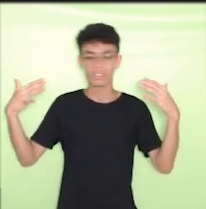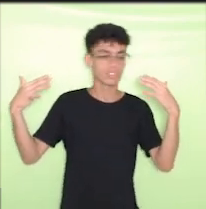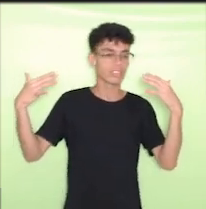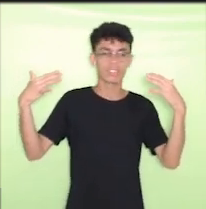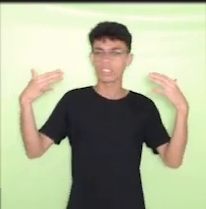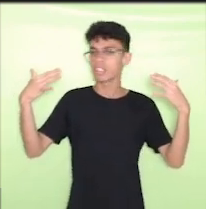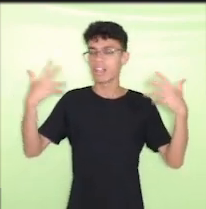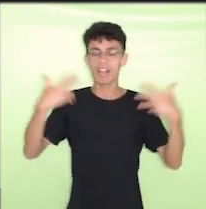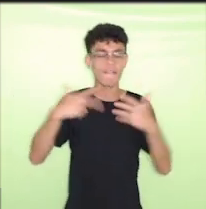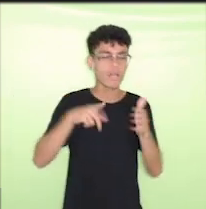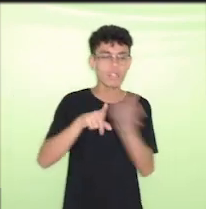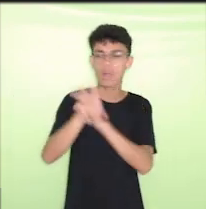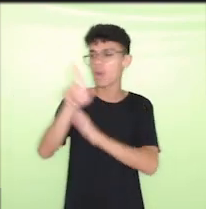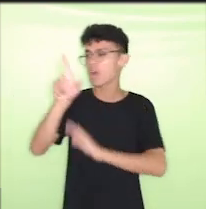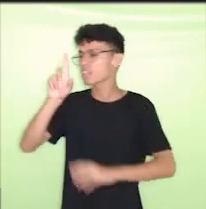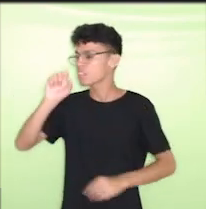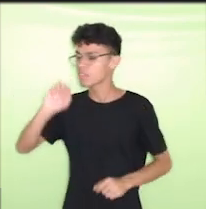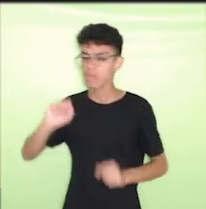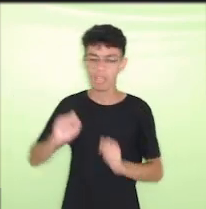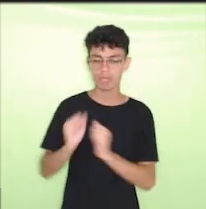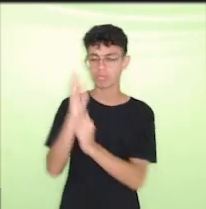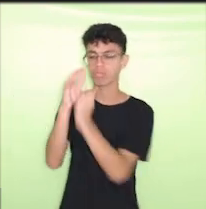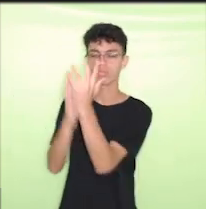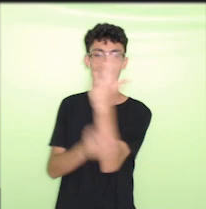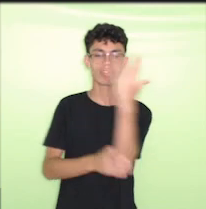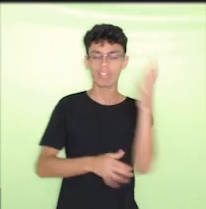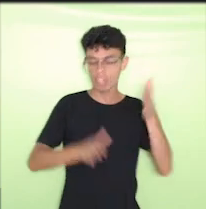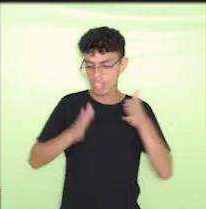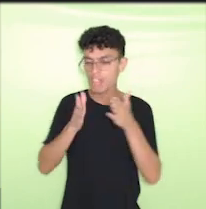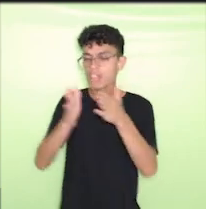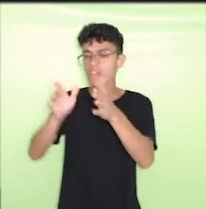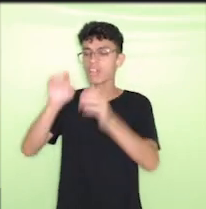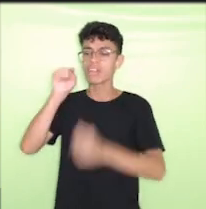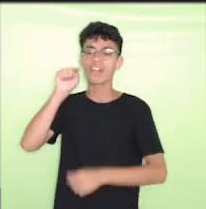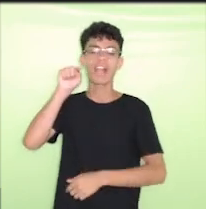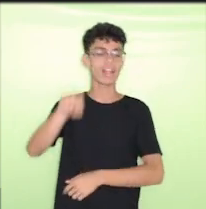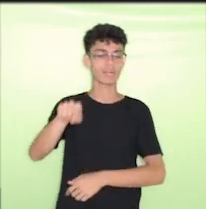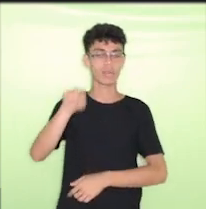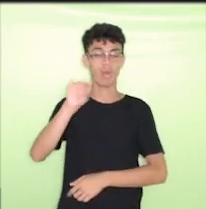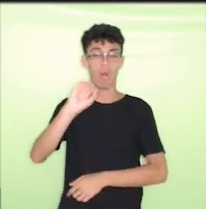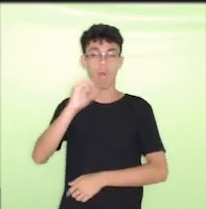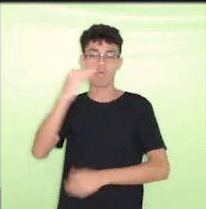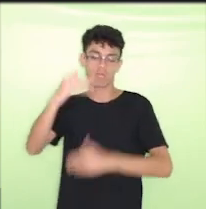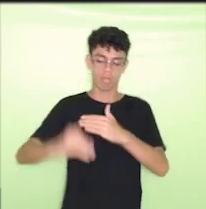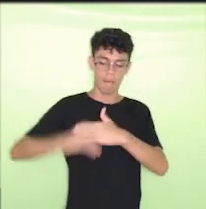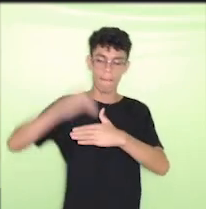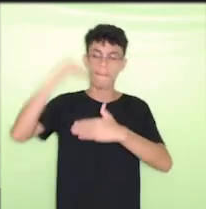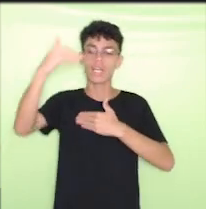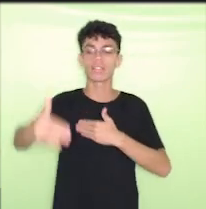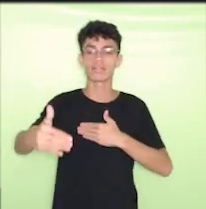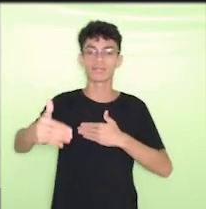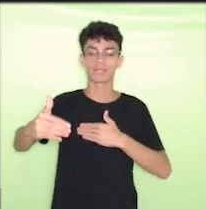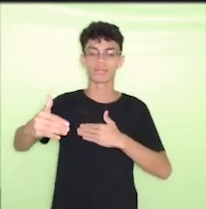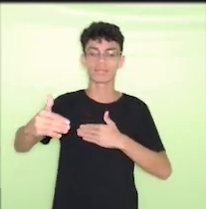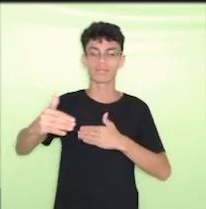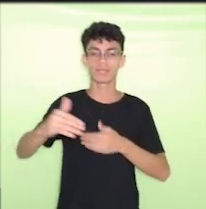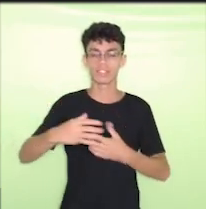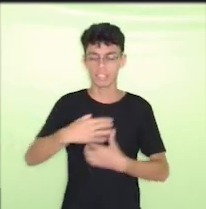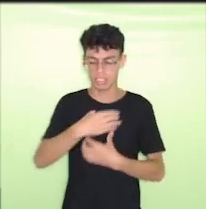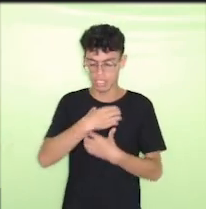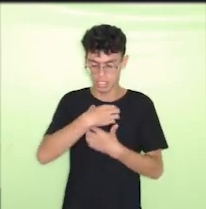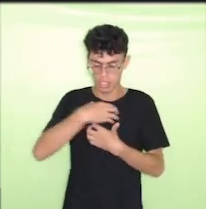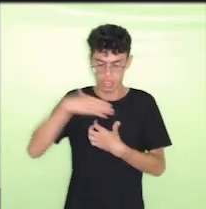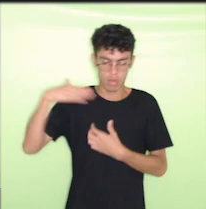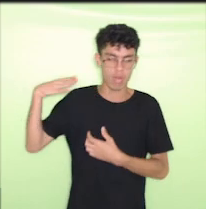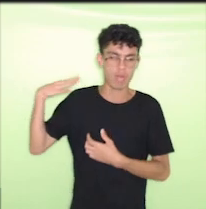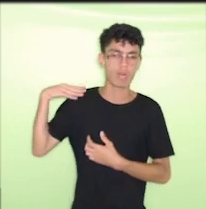voz altíssima. Vai até a floresta, não vai? Ou pelo menos até a outra parte. Sentiu um